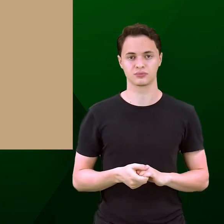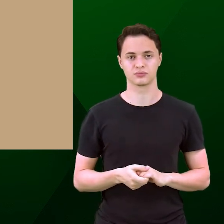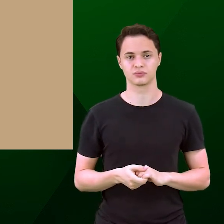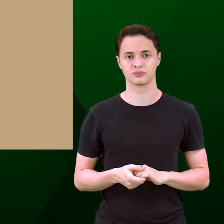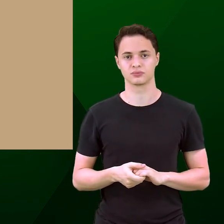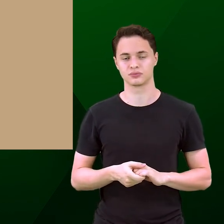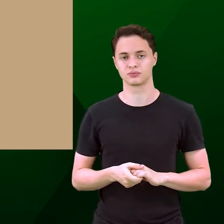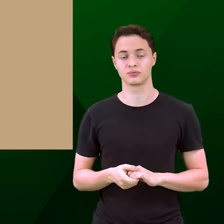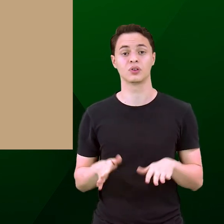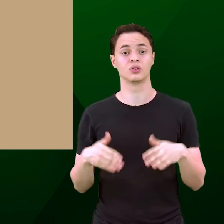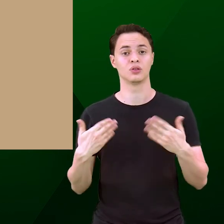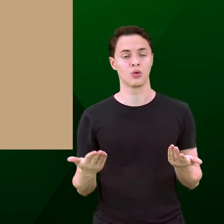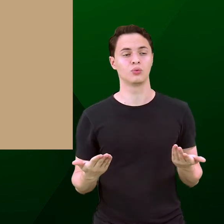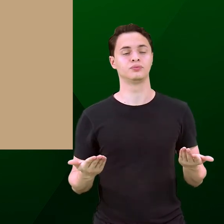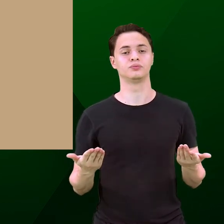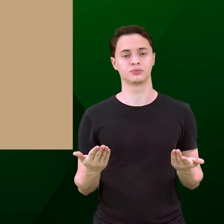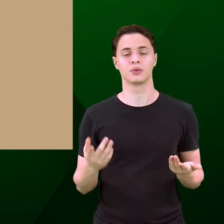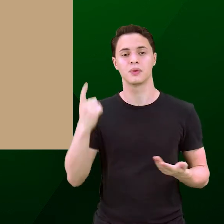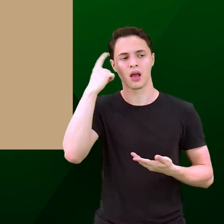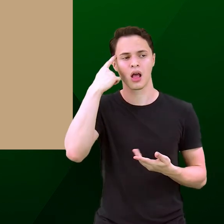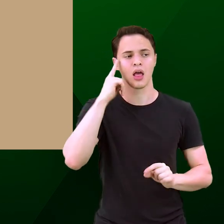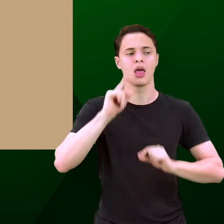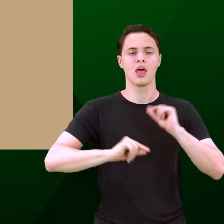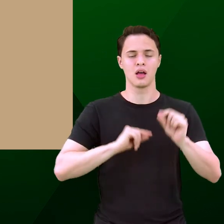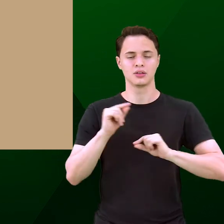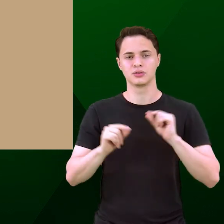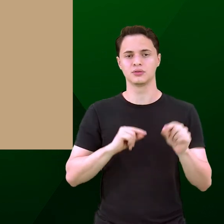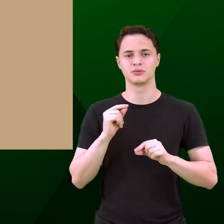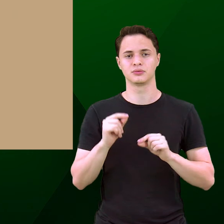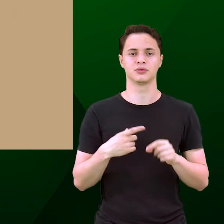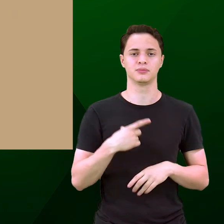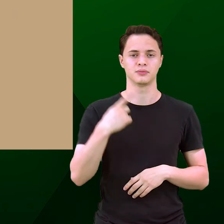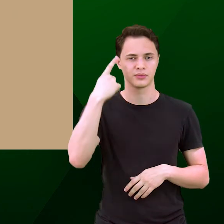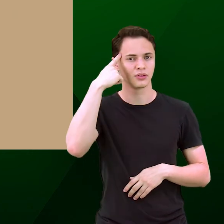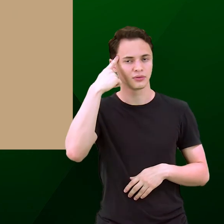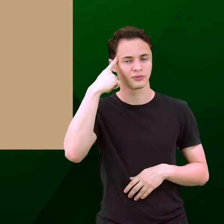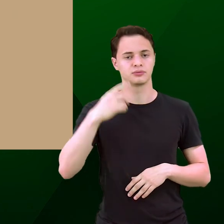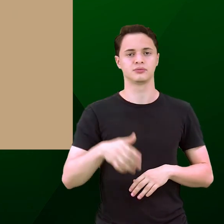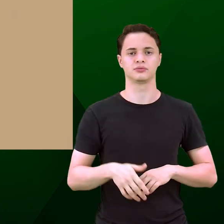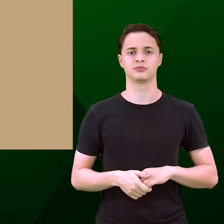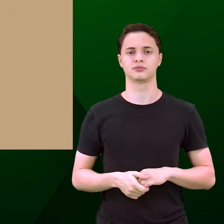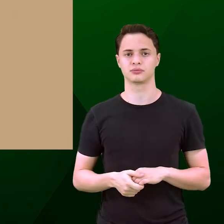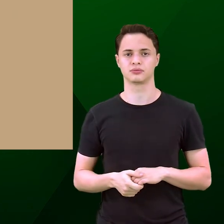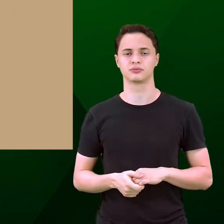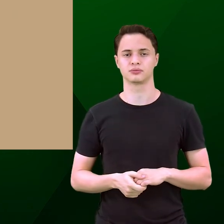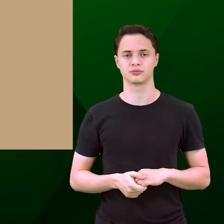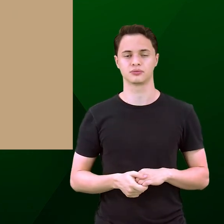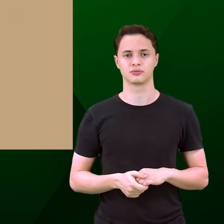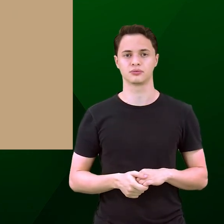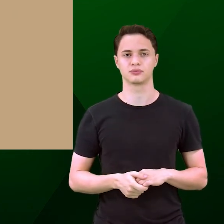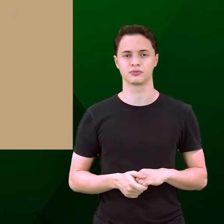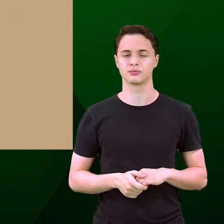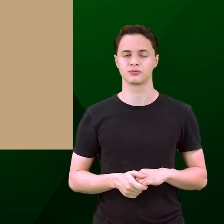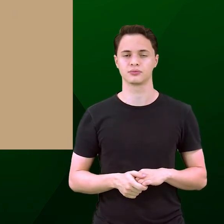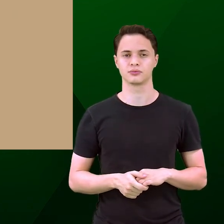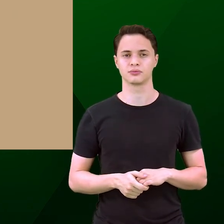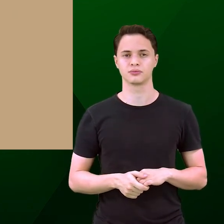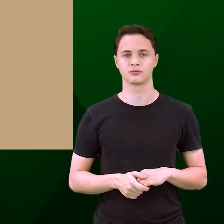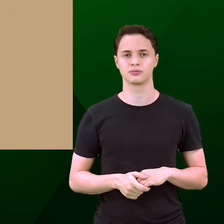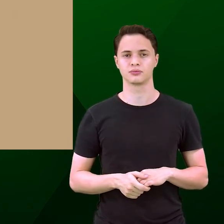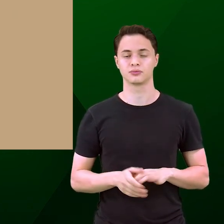como não ter problema se você não seguir esses princípios que eu falei de treinamento. Você pode ir até determinado